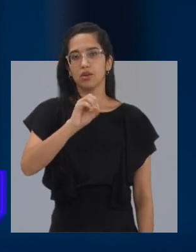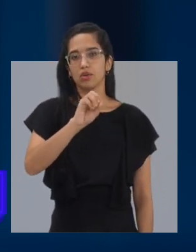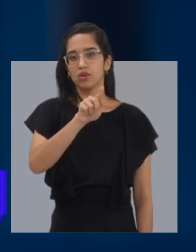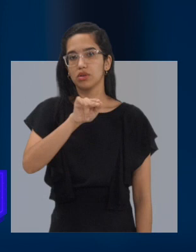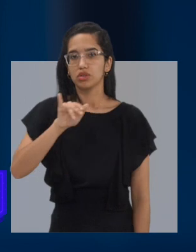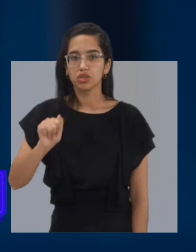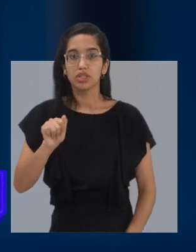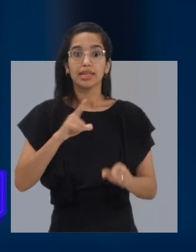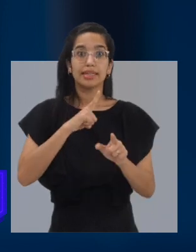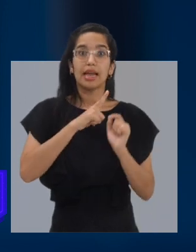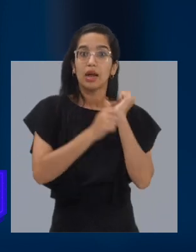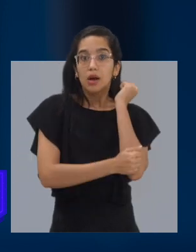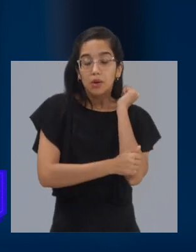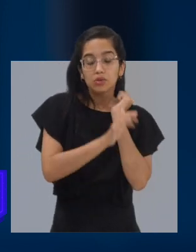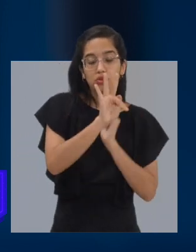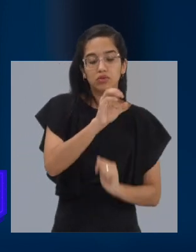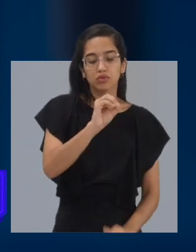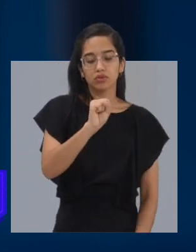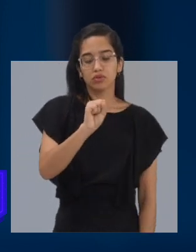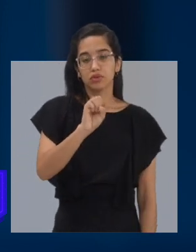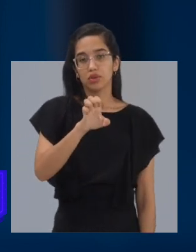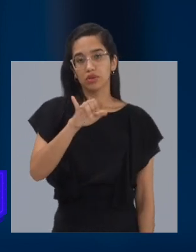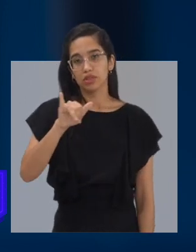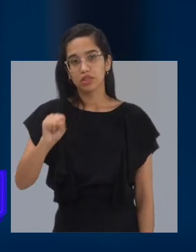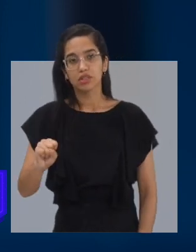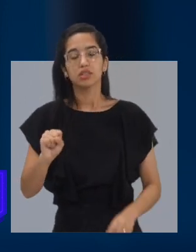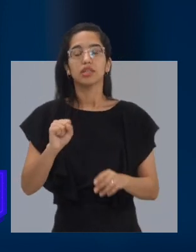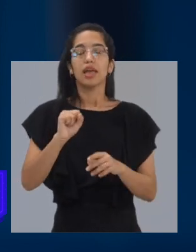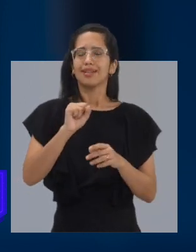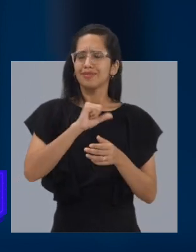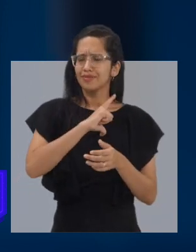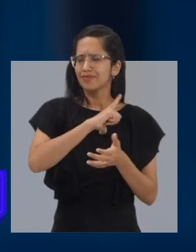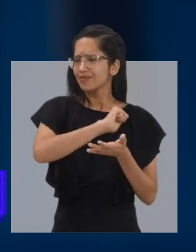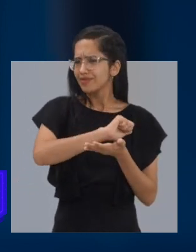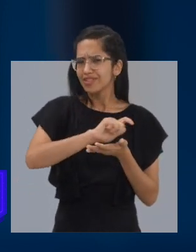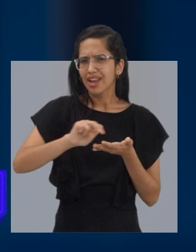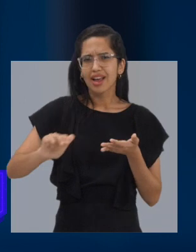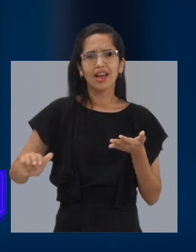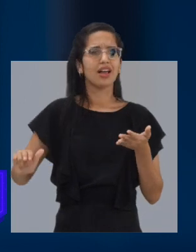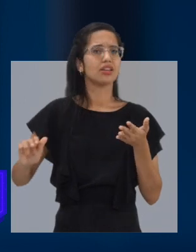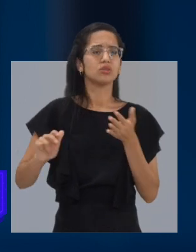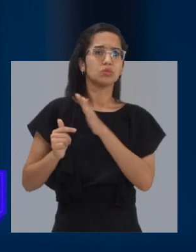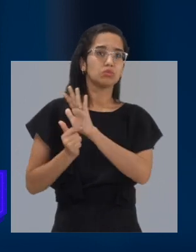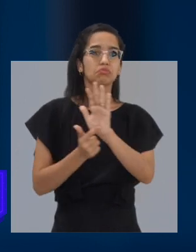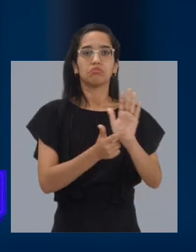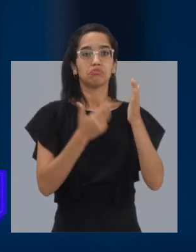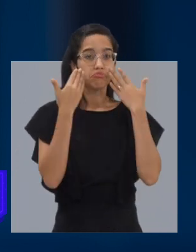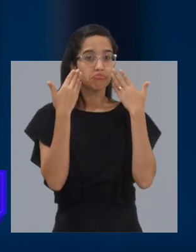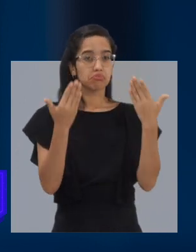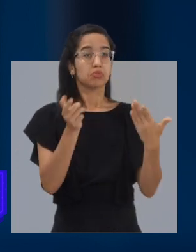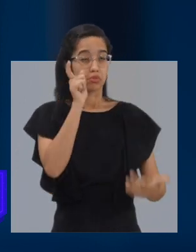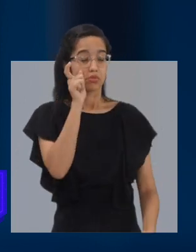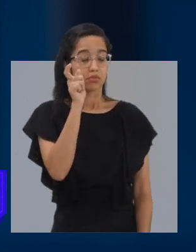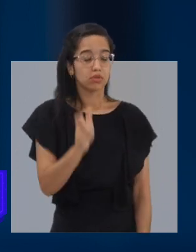fósseis, né, paleontologia, arqueologia. Então é um museu com muitas coleções interessantes e que vale